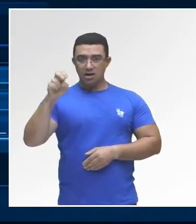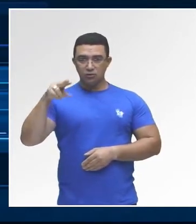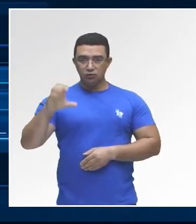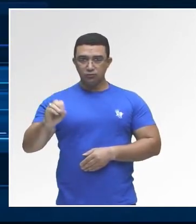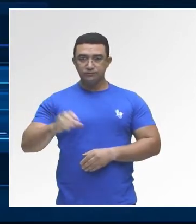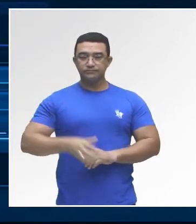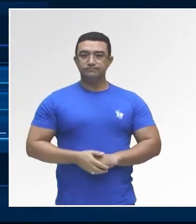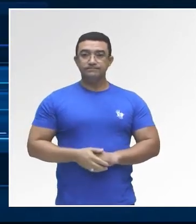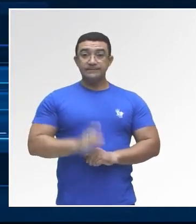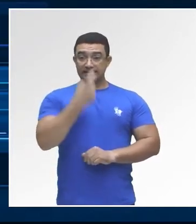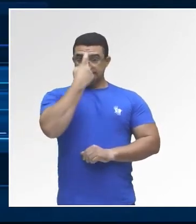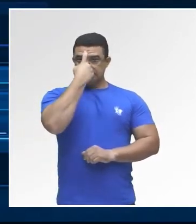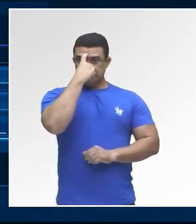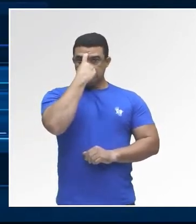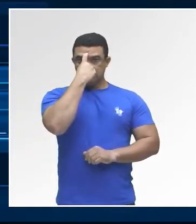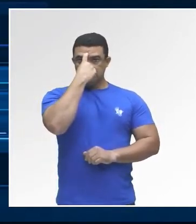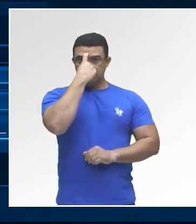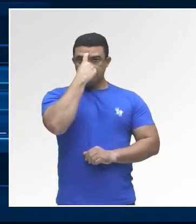India,